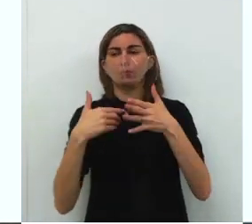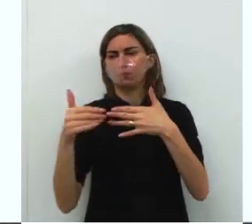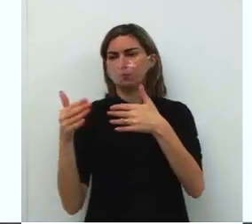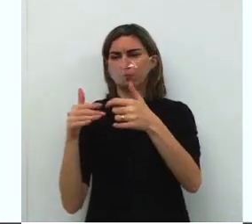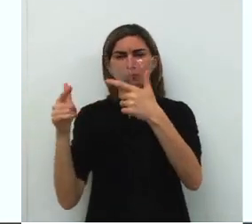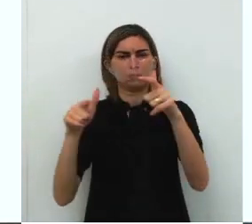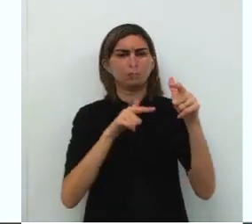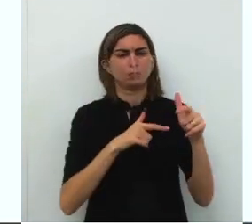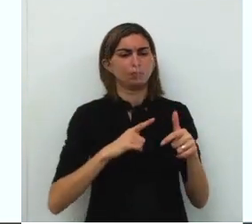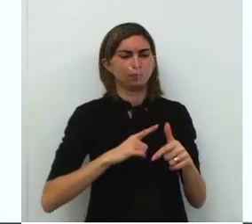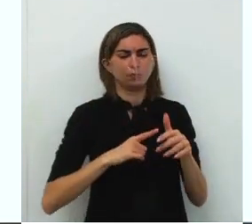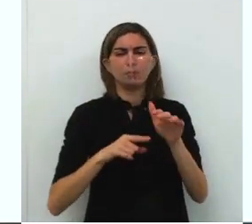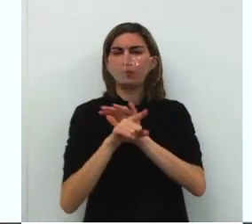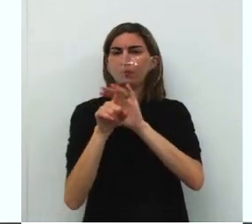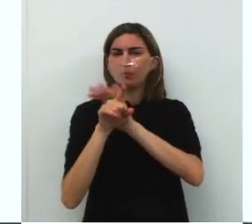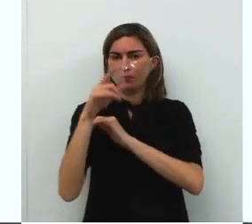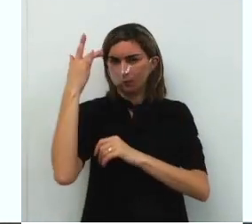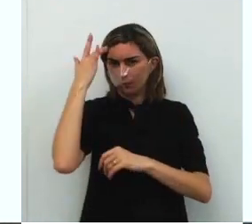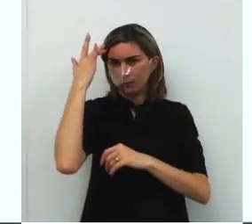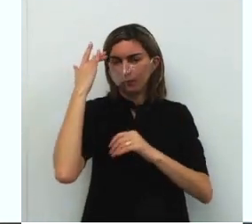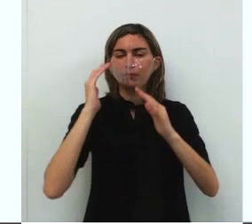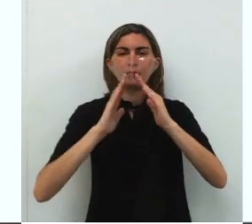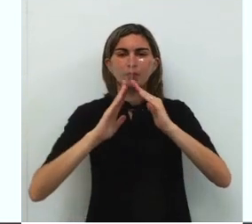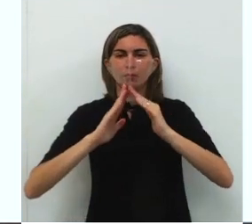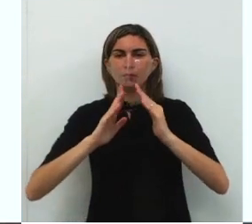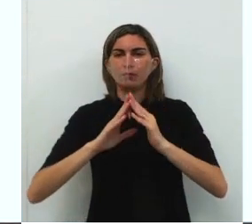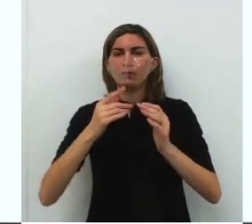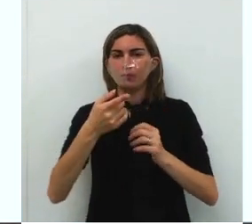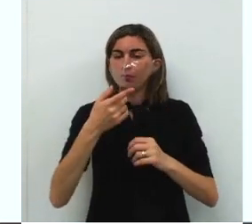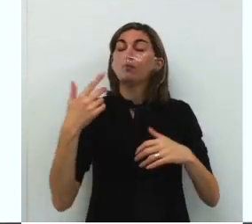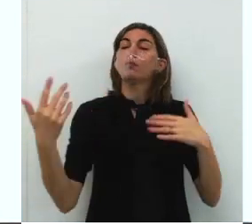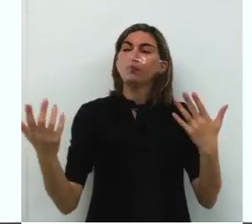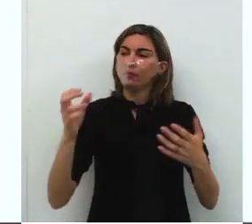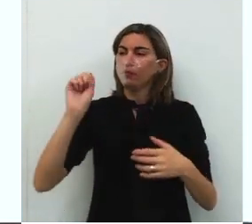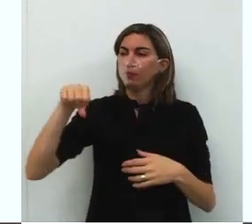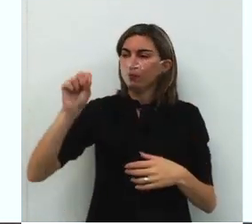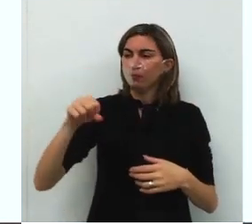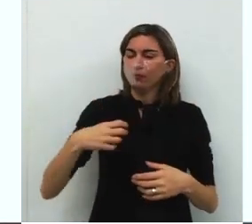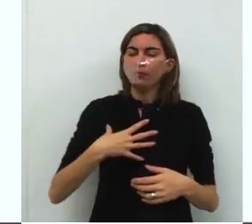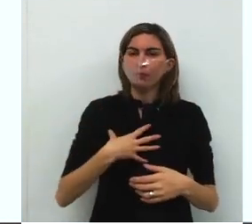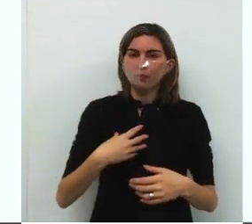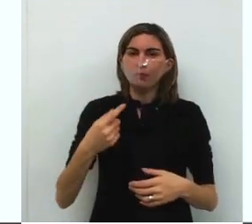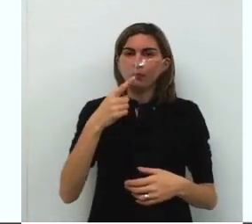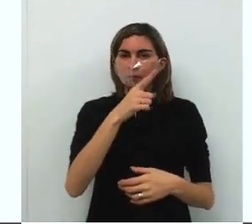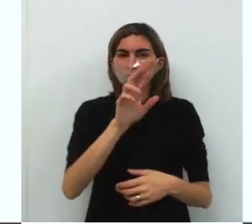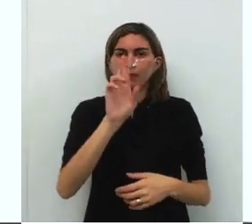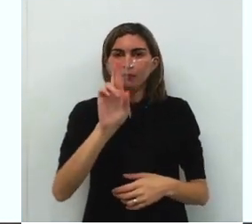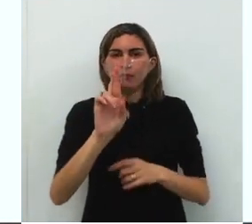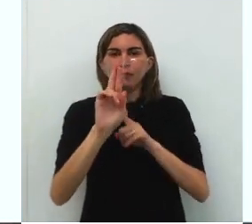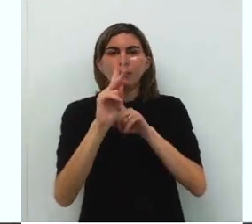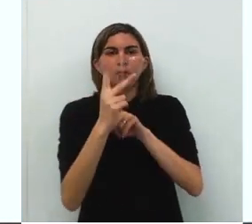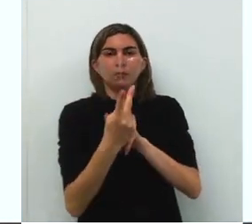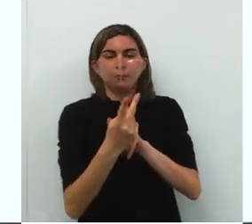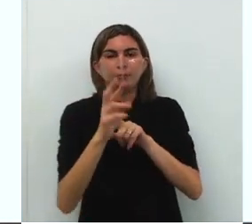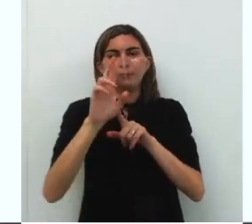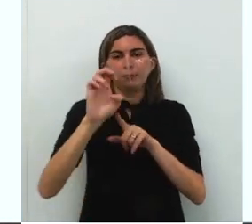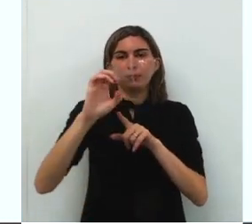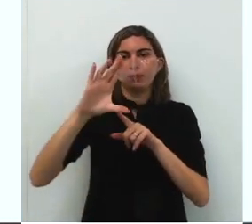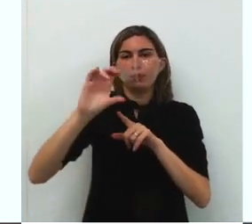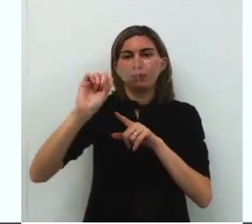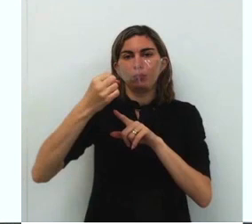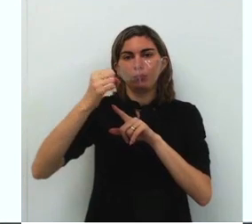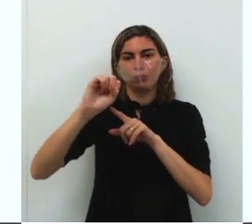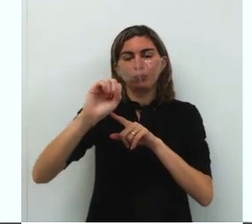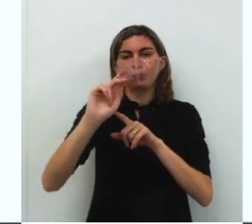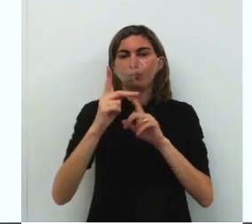qualquer lugarzinho, pergunte aos adultos em casa. Aí eles vão dizer, ah, sim, meu filho, lá no RH, Recursos Humanos